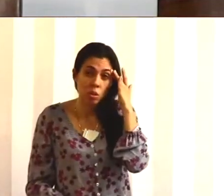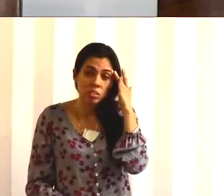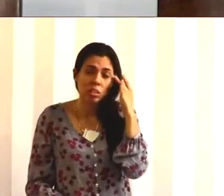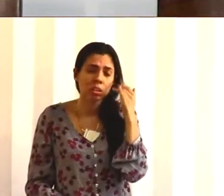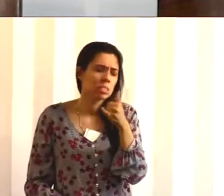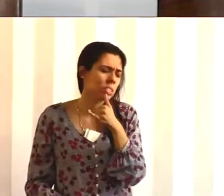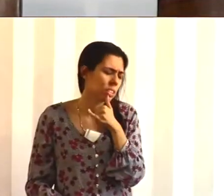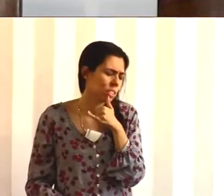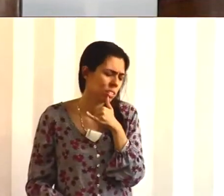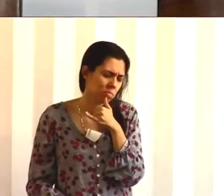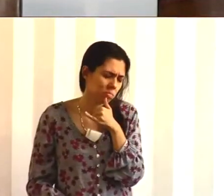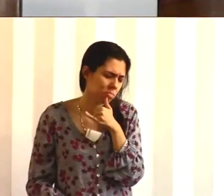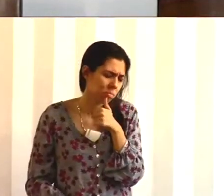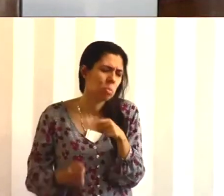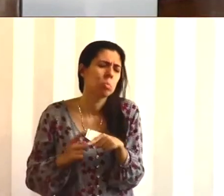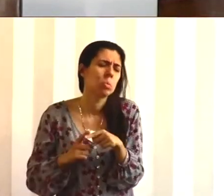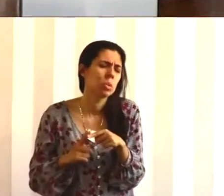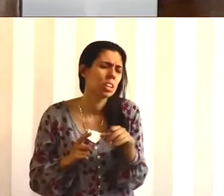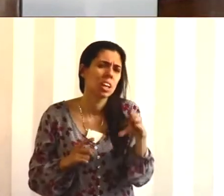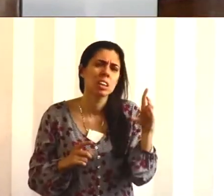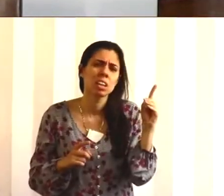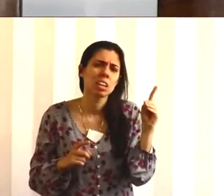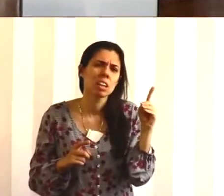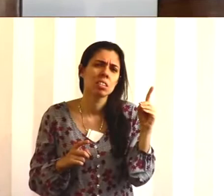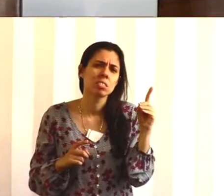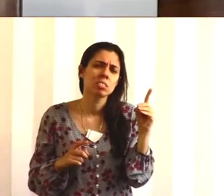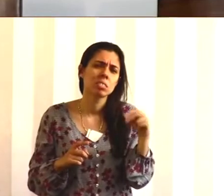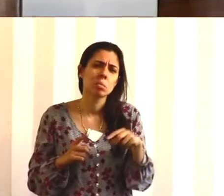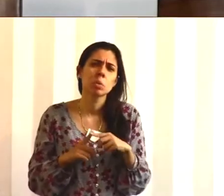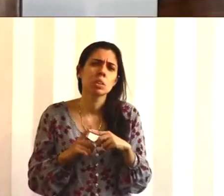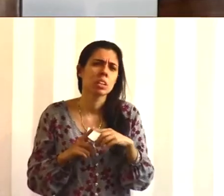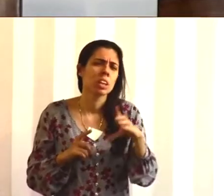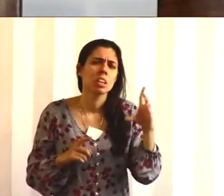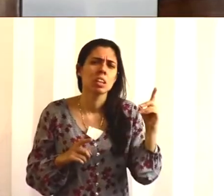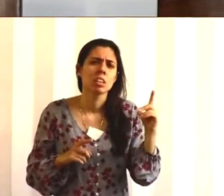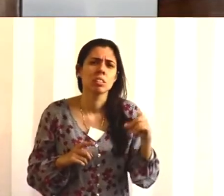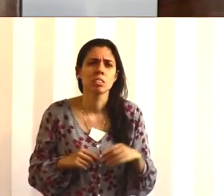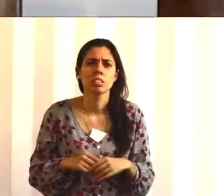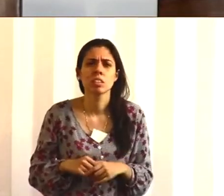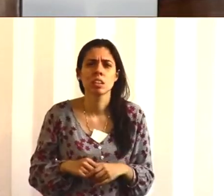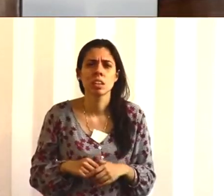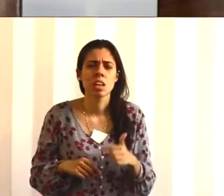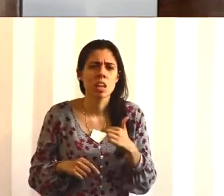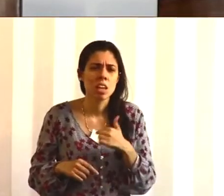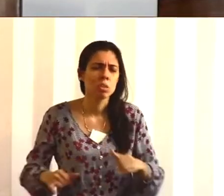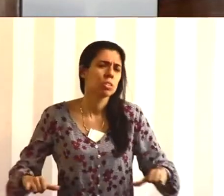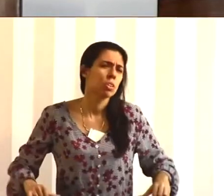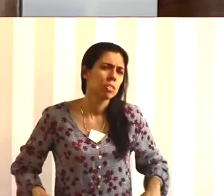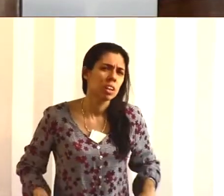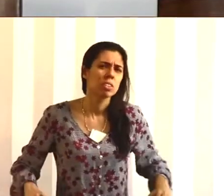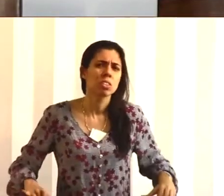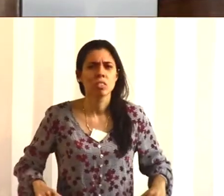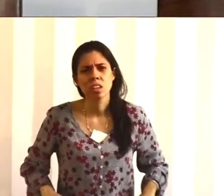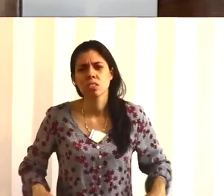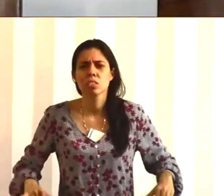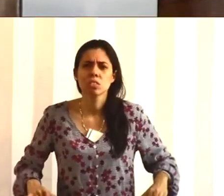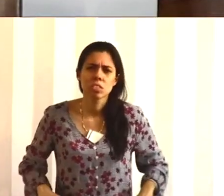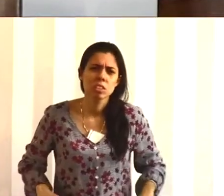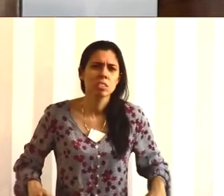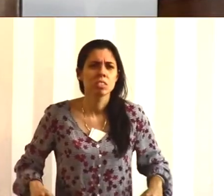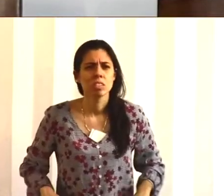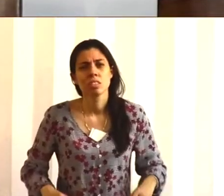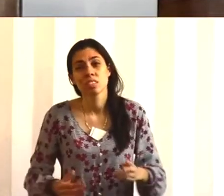nós começamos a questionar: por que Deus levar essas pessoas e não a mim? Por que eu preciso sofrer tanto? Por que Deus?